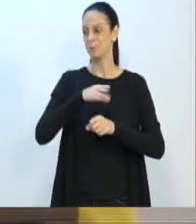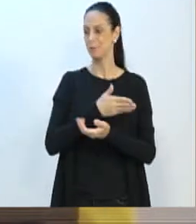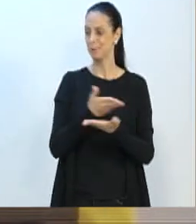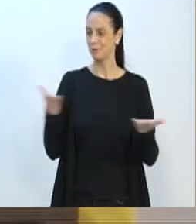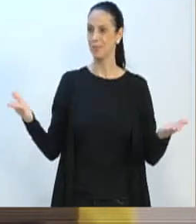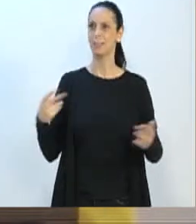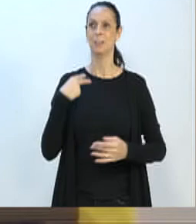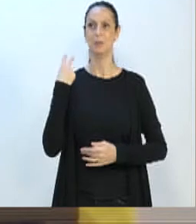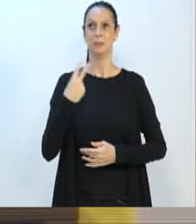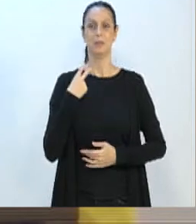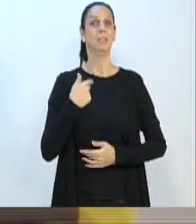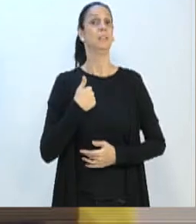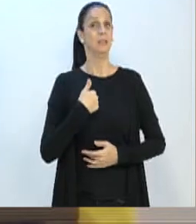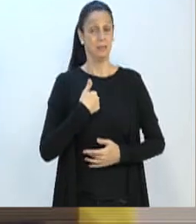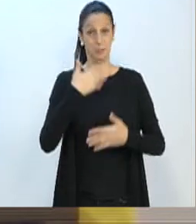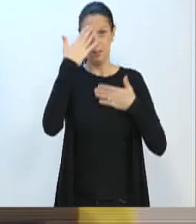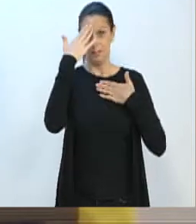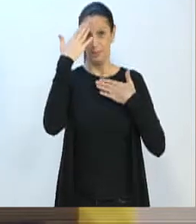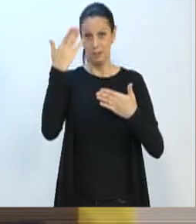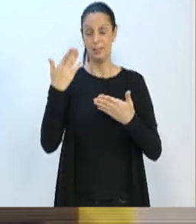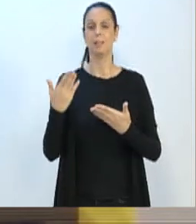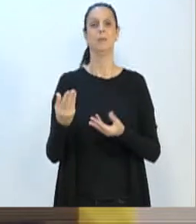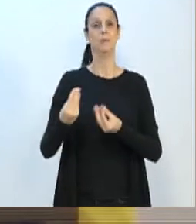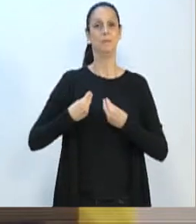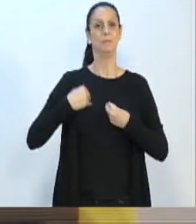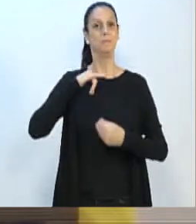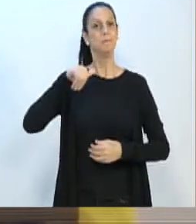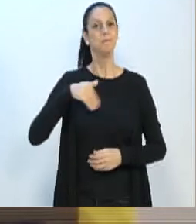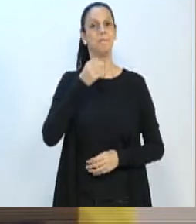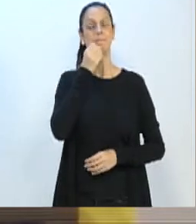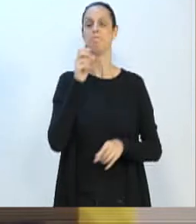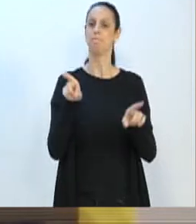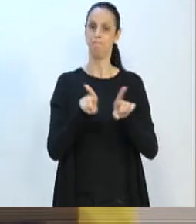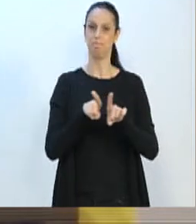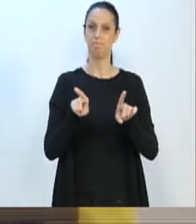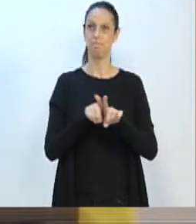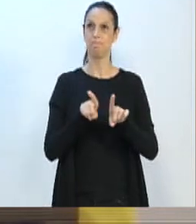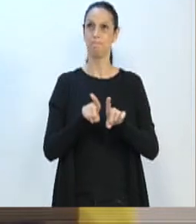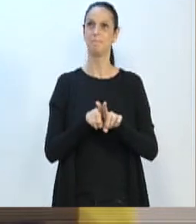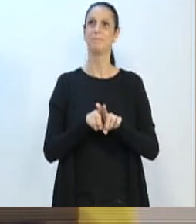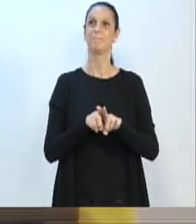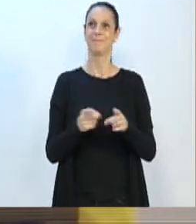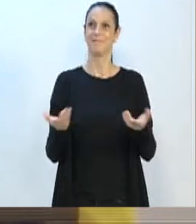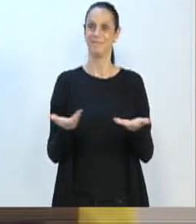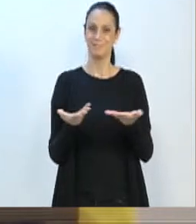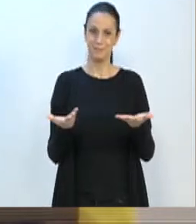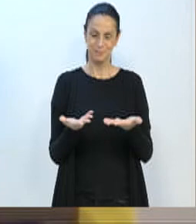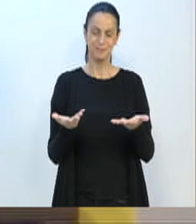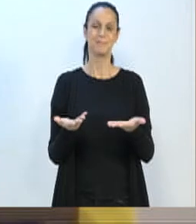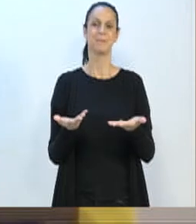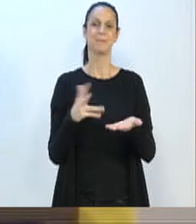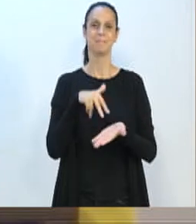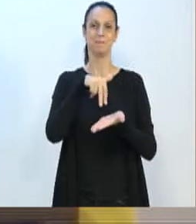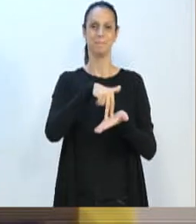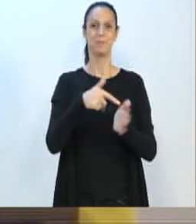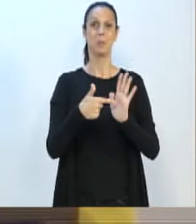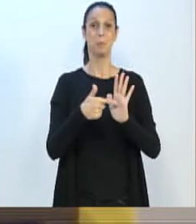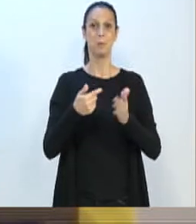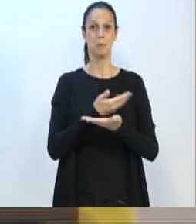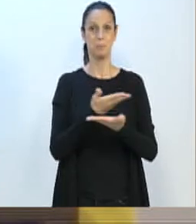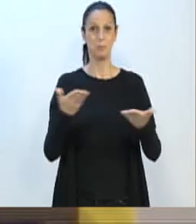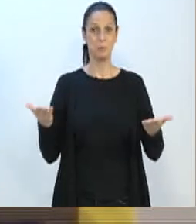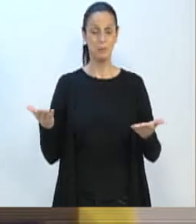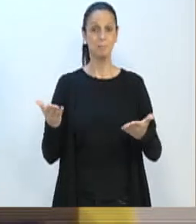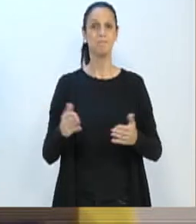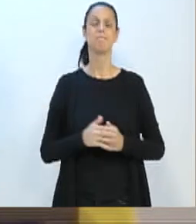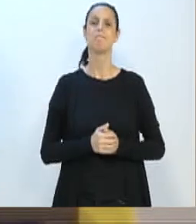E eu sou grato pela oportunidade que tive, né, agora de apresentar isso. Pode ser